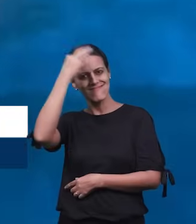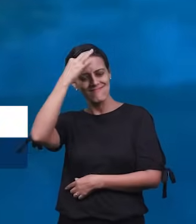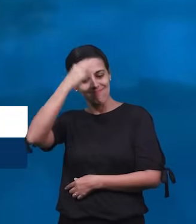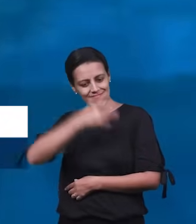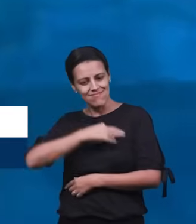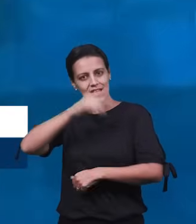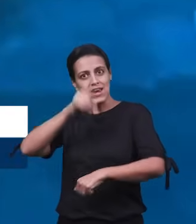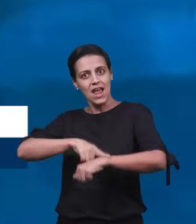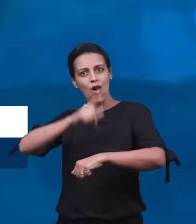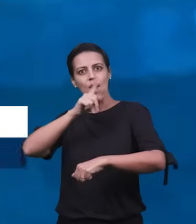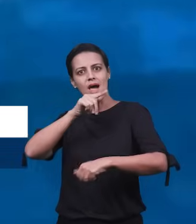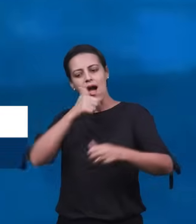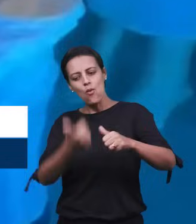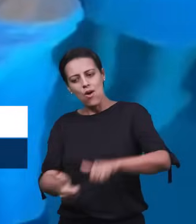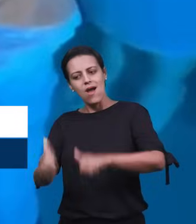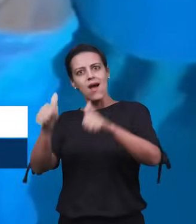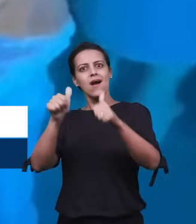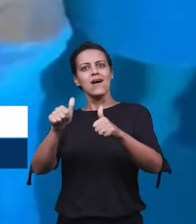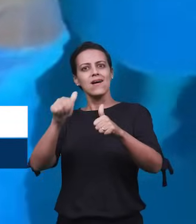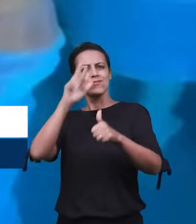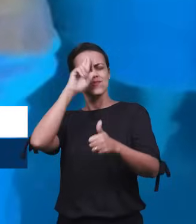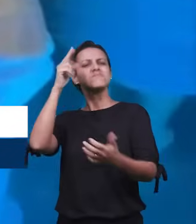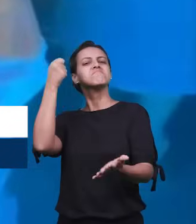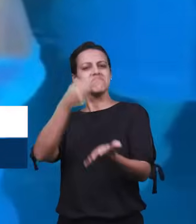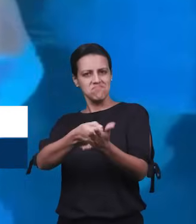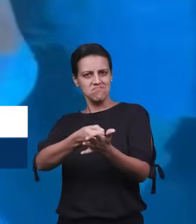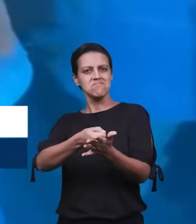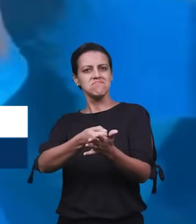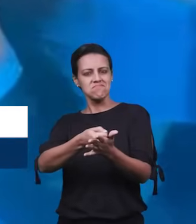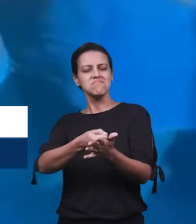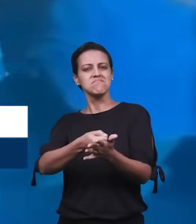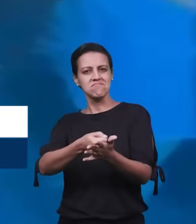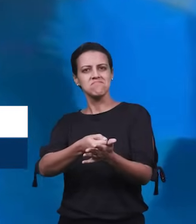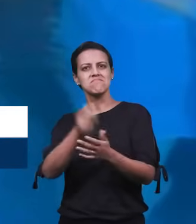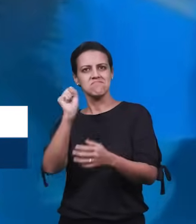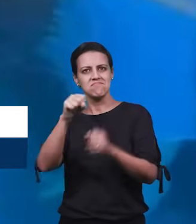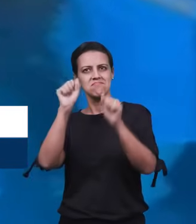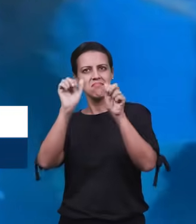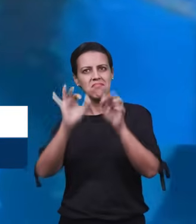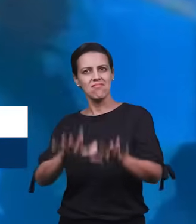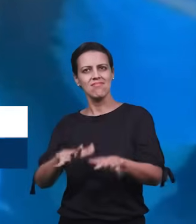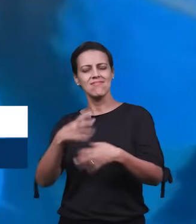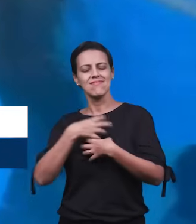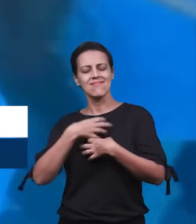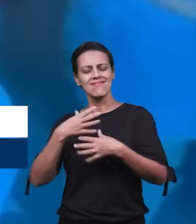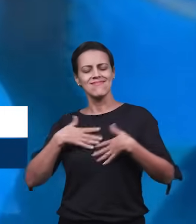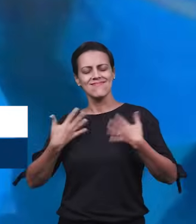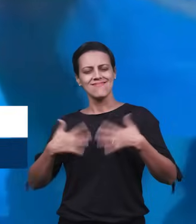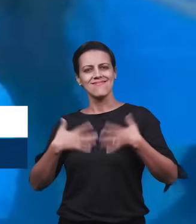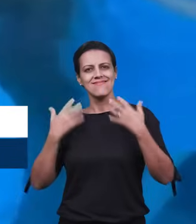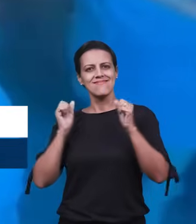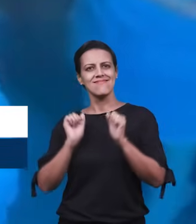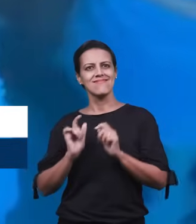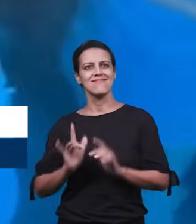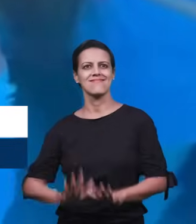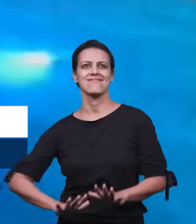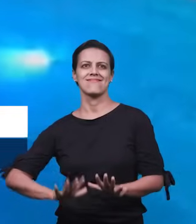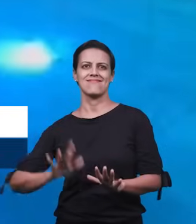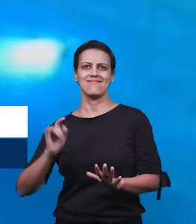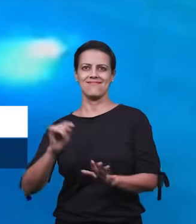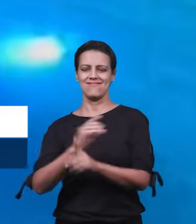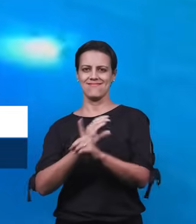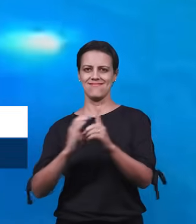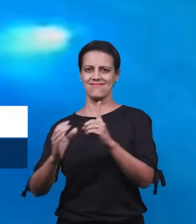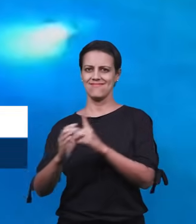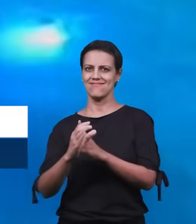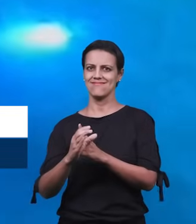as águas. E Ele cumpriu a sua palavra. Foi um momento de muita alegria, de muita bênção para a igreja, esse culto de batismo. Então foi um